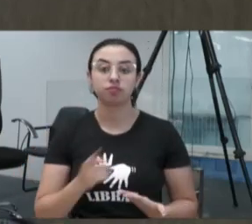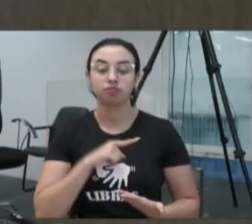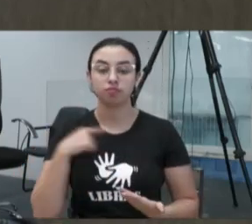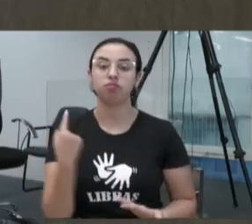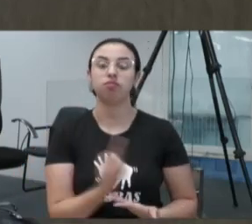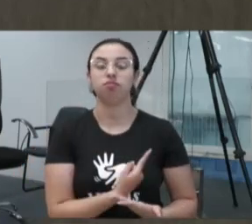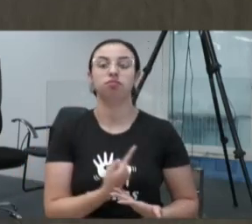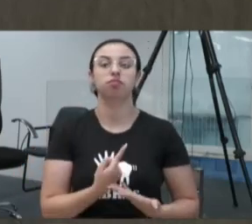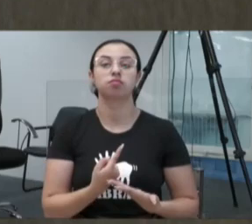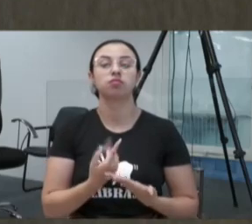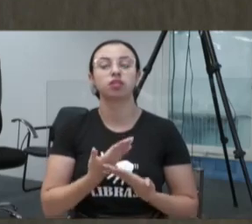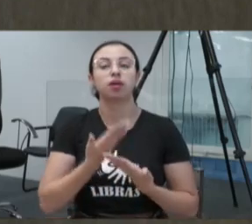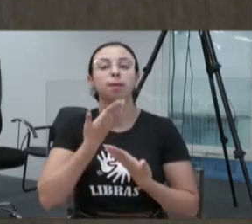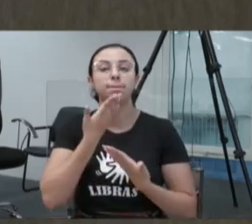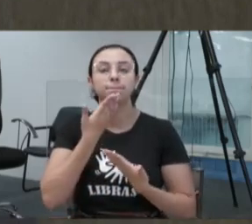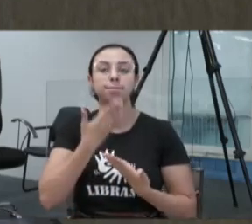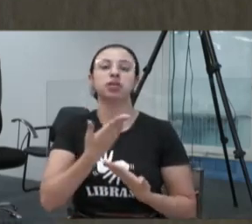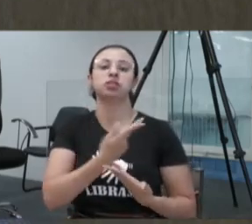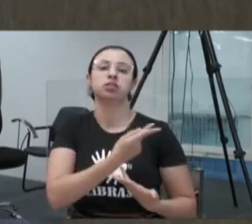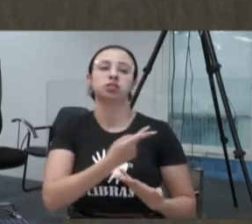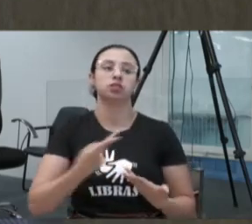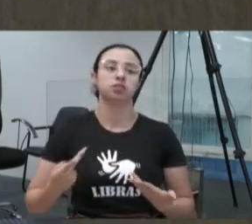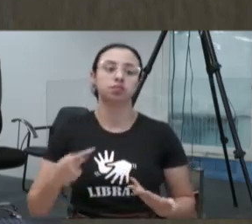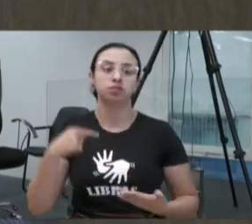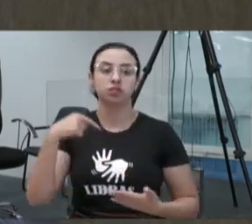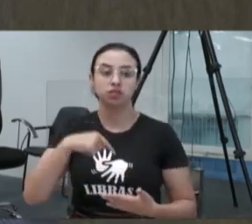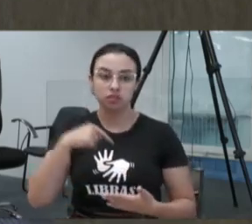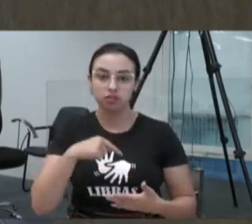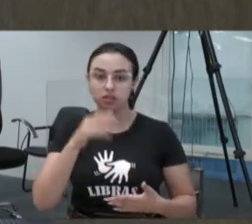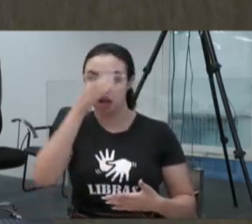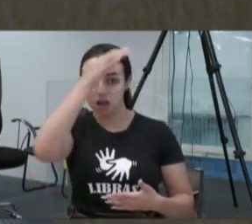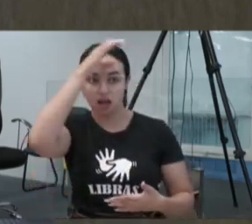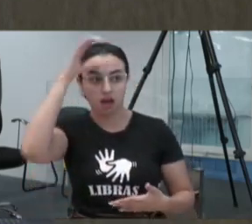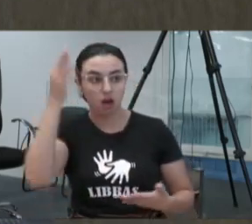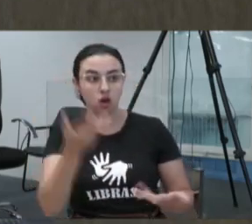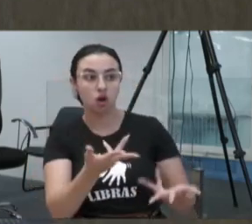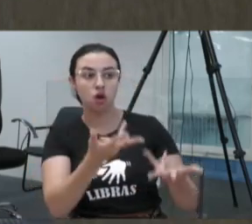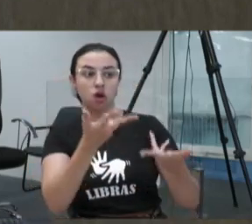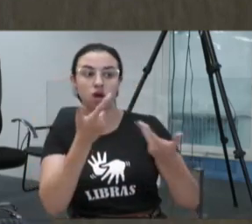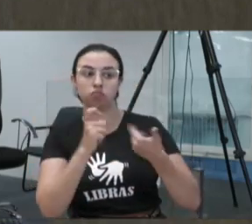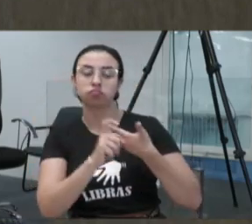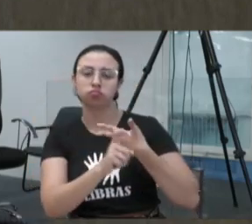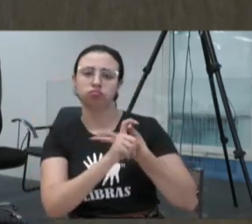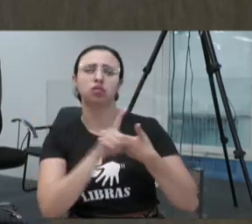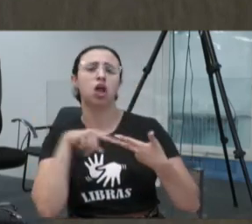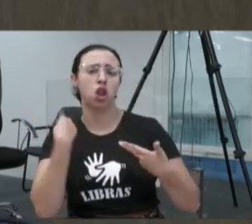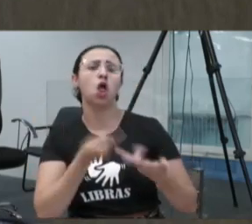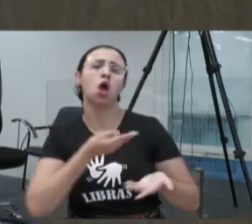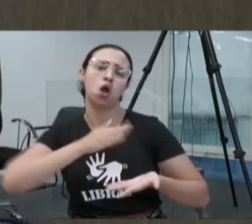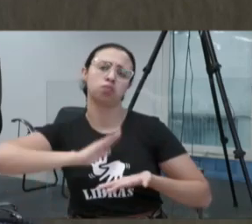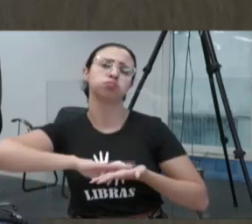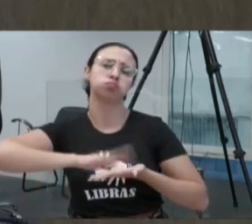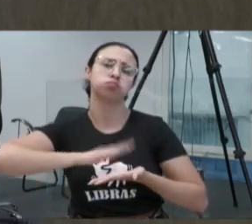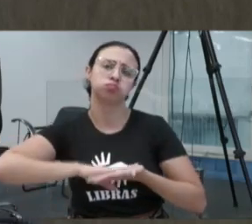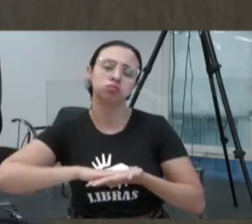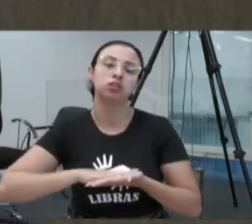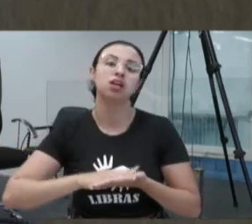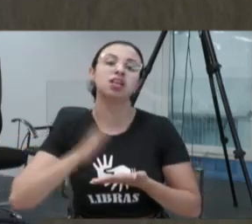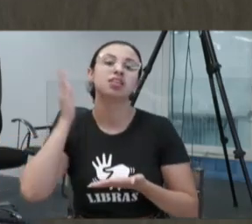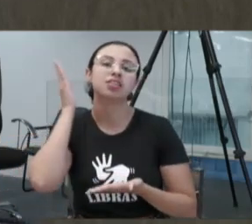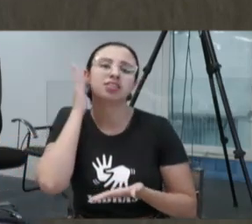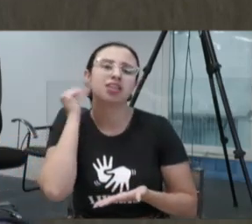estar sugerindo, senhor presidente, que esta casa convide o executivo, que é nossa obrigação, para estar acompanhando de